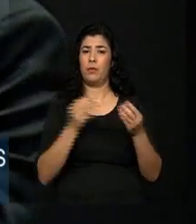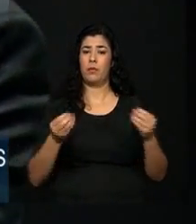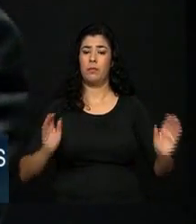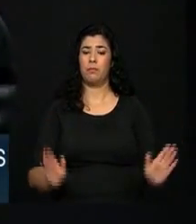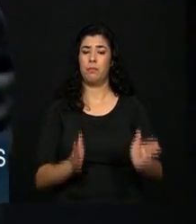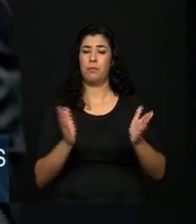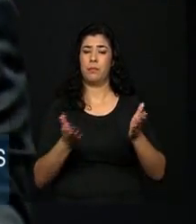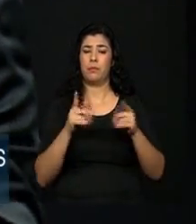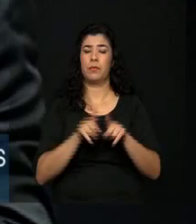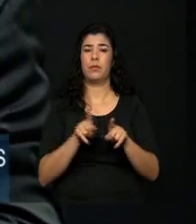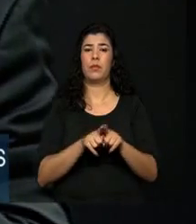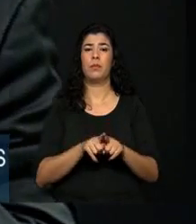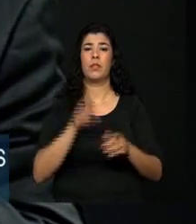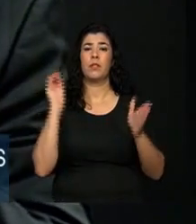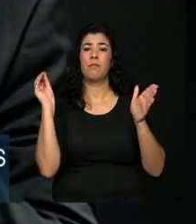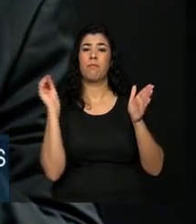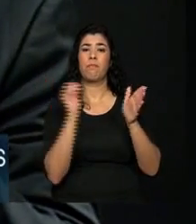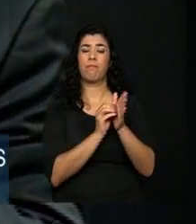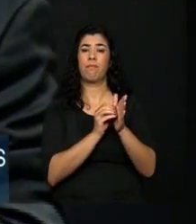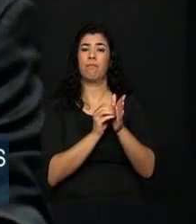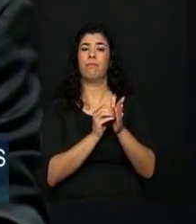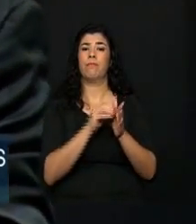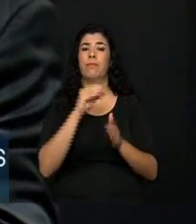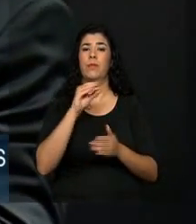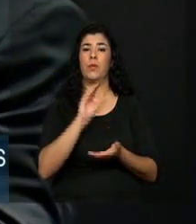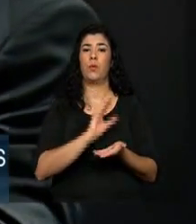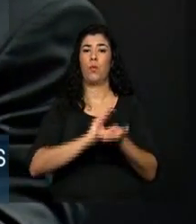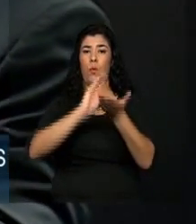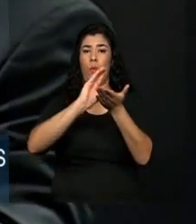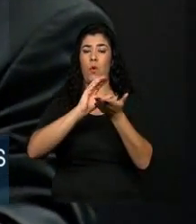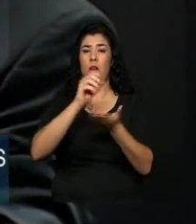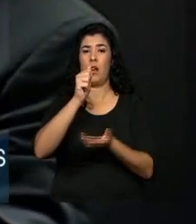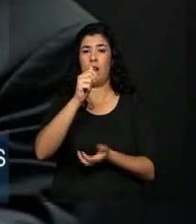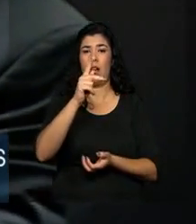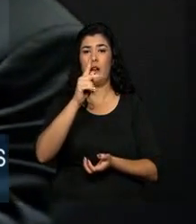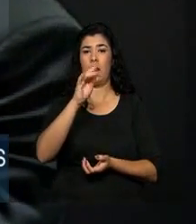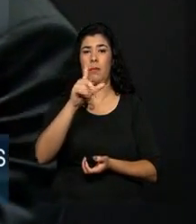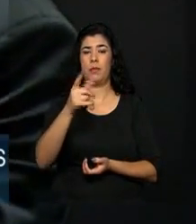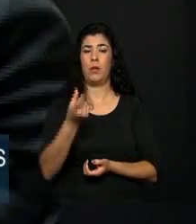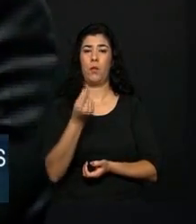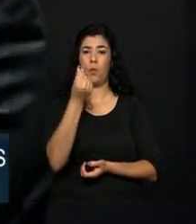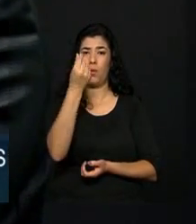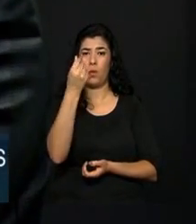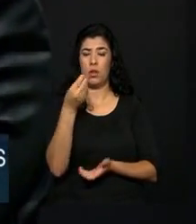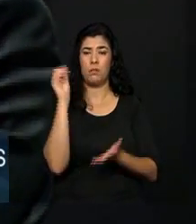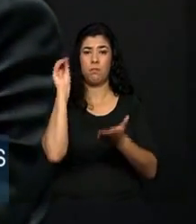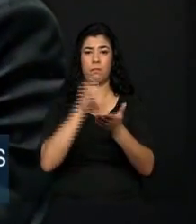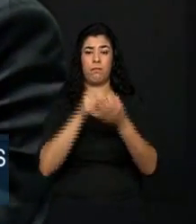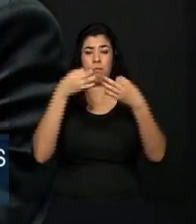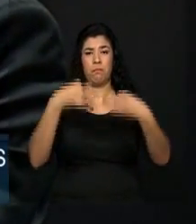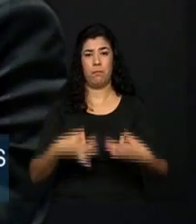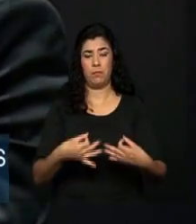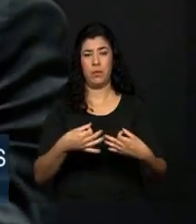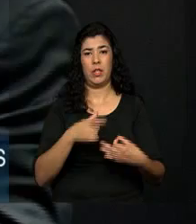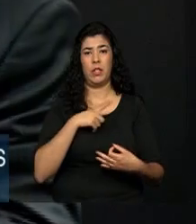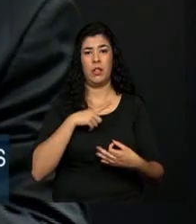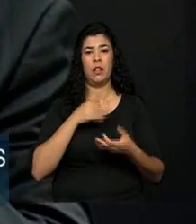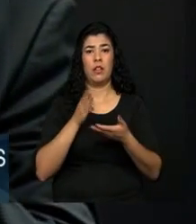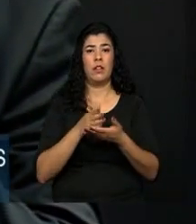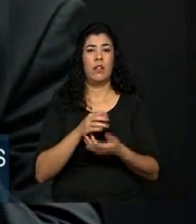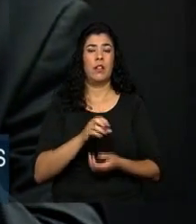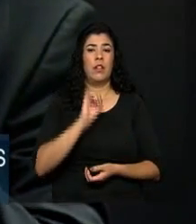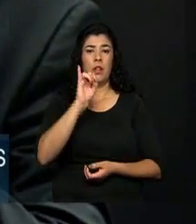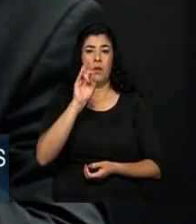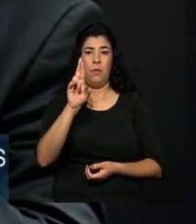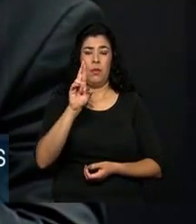para o capital fixo aí as pessoas podem ali destinar parte do recurso por exemplo do imposto de renda para fazer